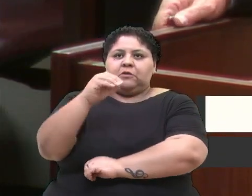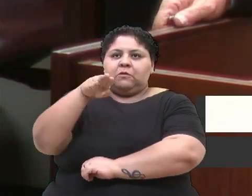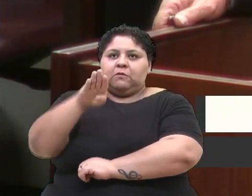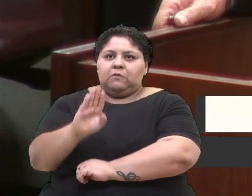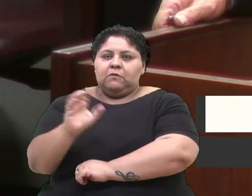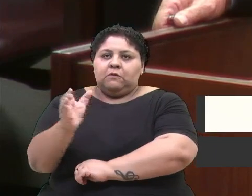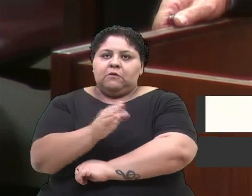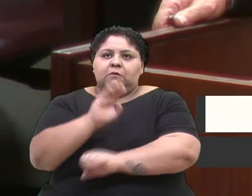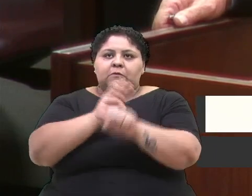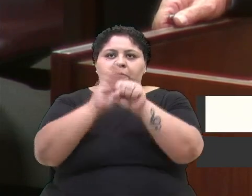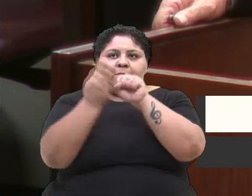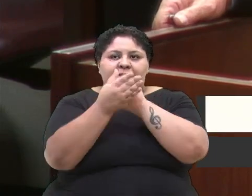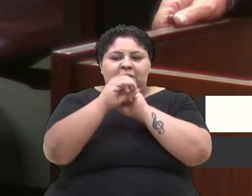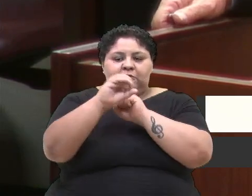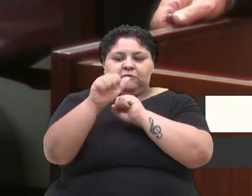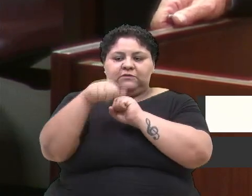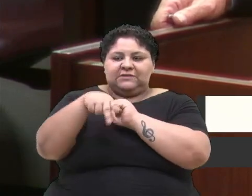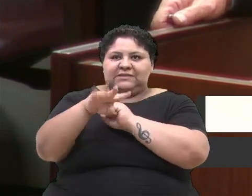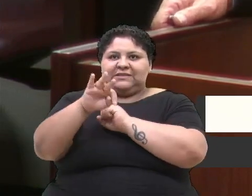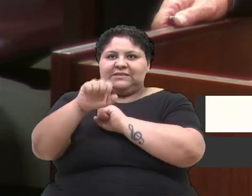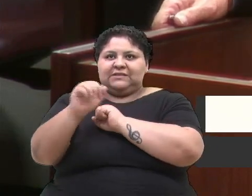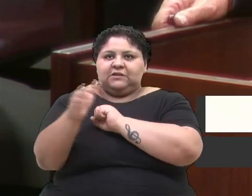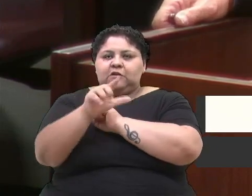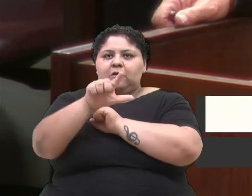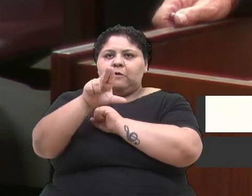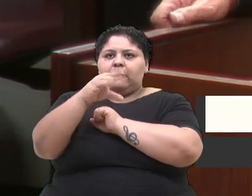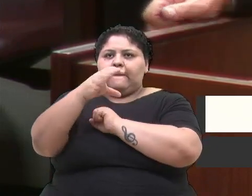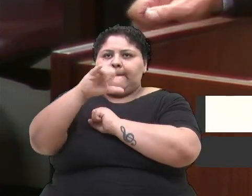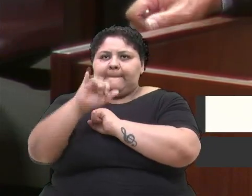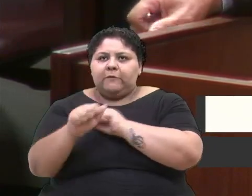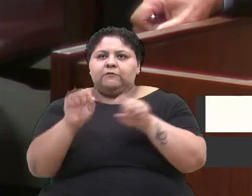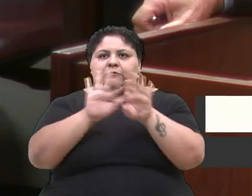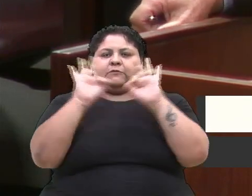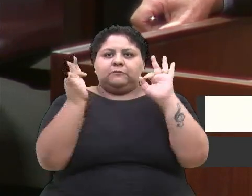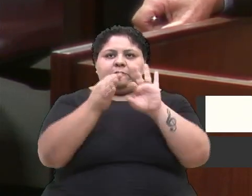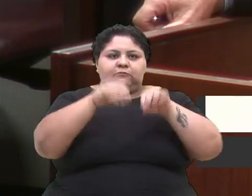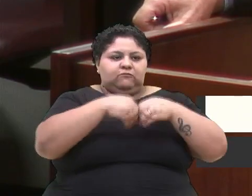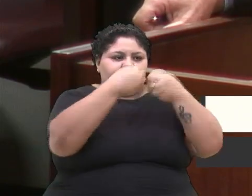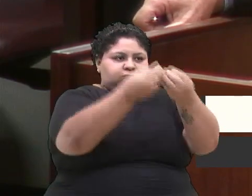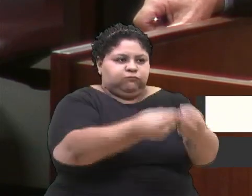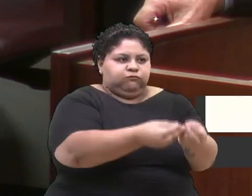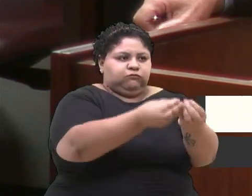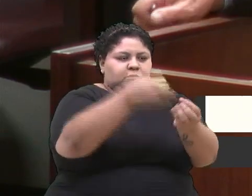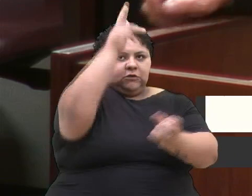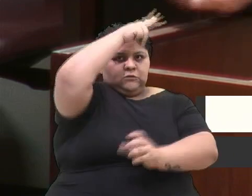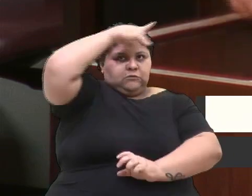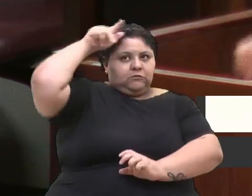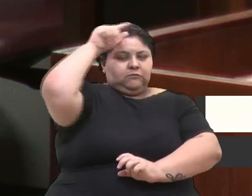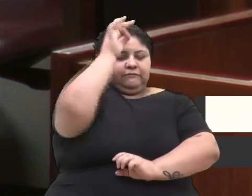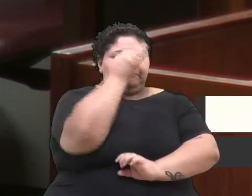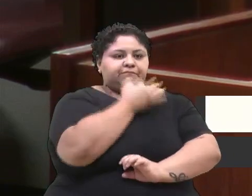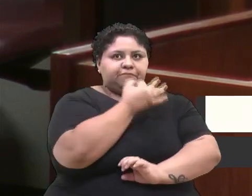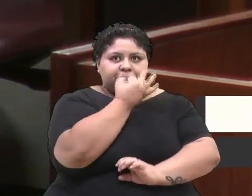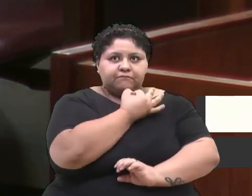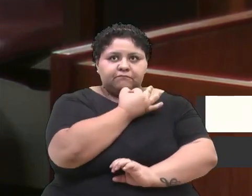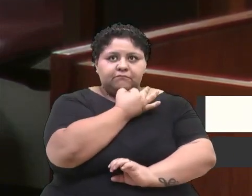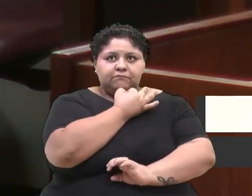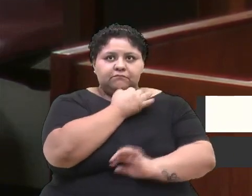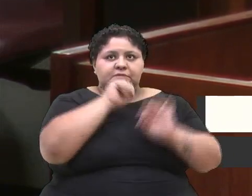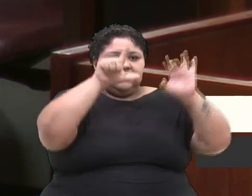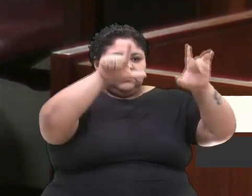no bairro Santa Lúcia. A família Deitos doou para a Prefeitura de Caxias do Sul uma área